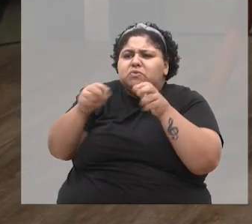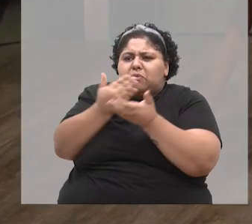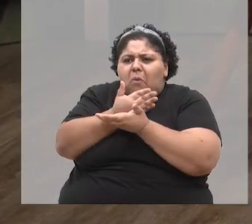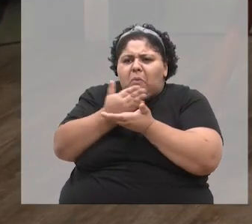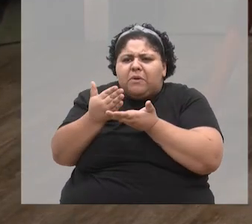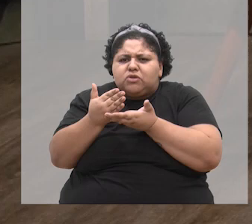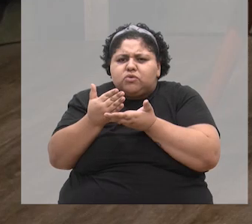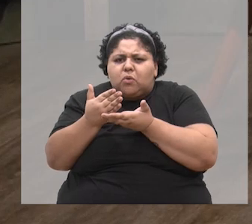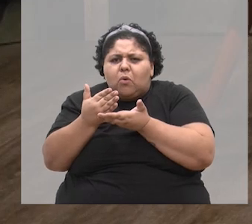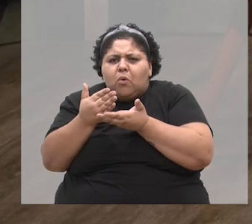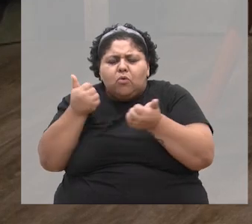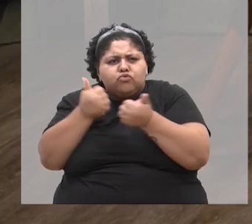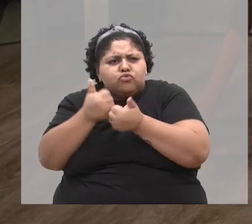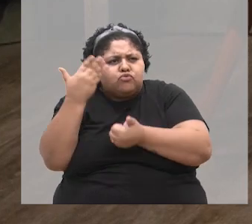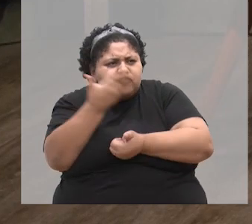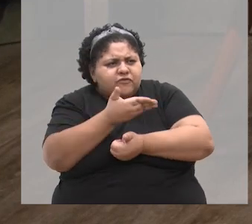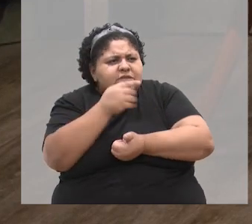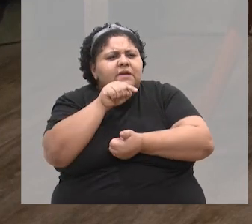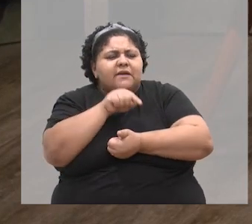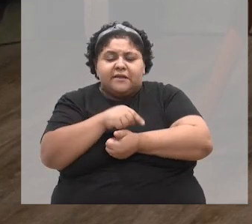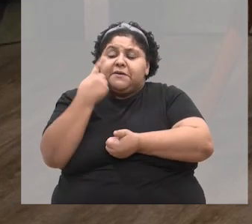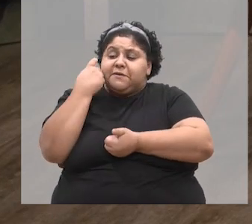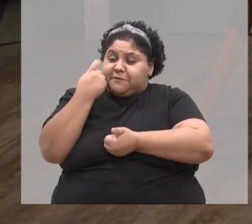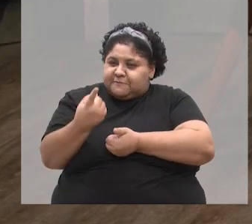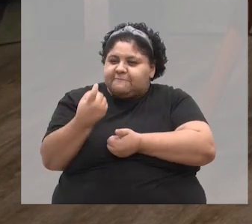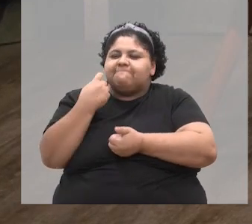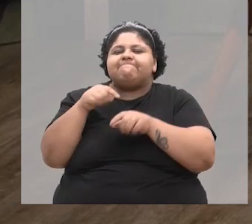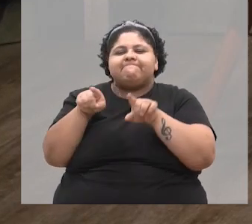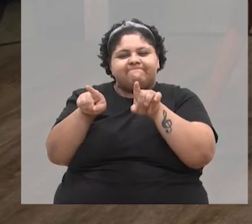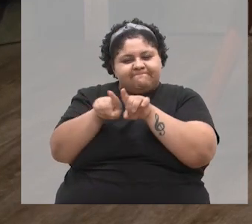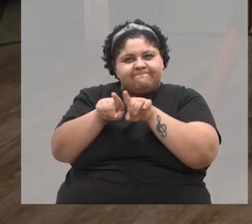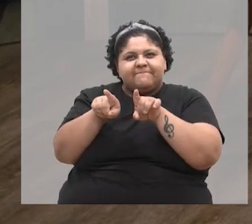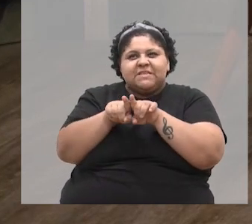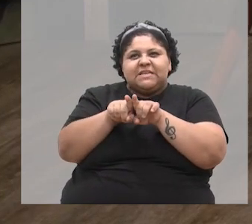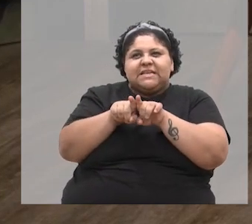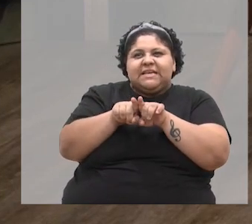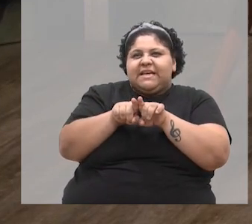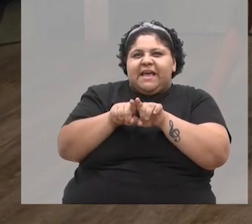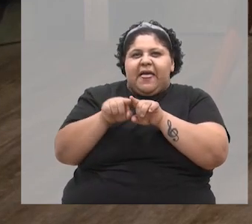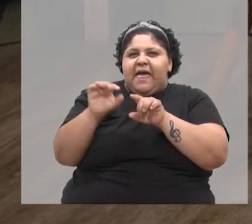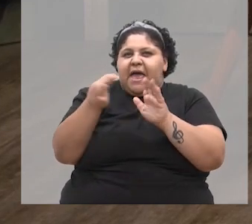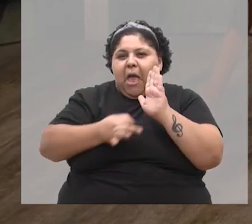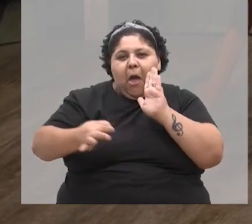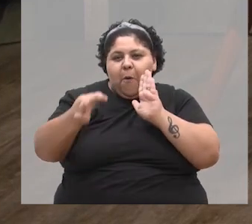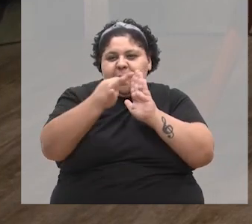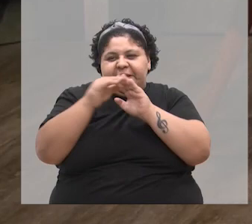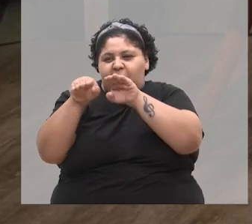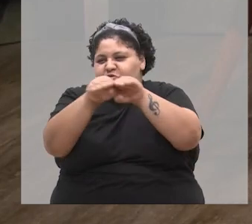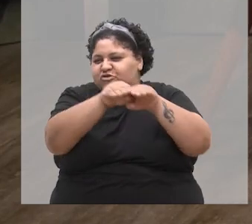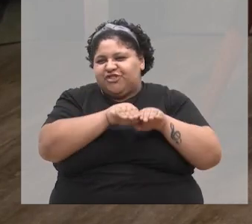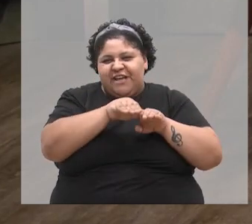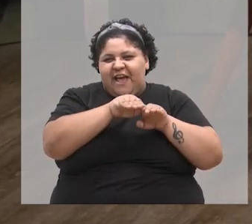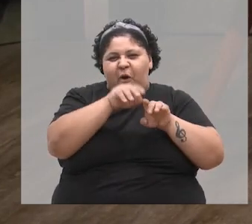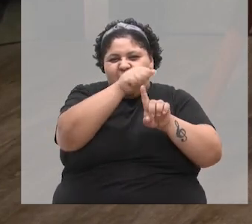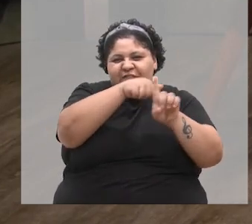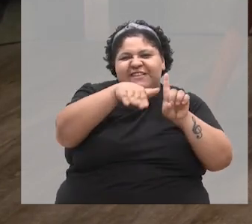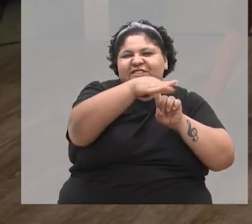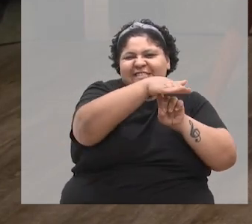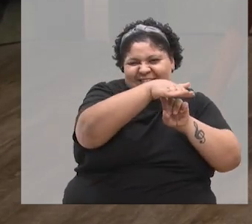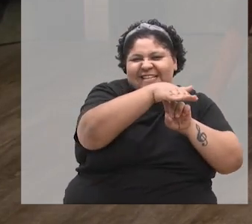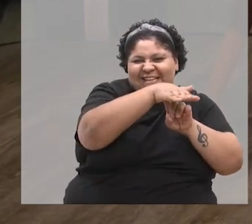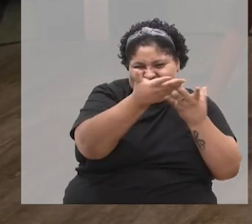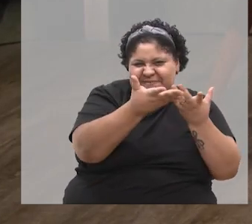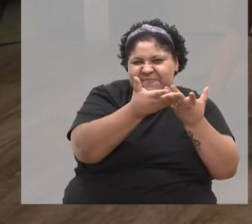Como é que essa pauta veio parar contigo? Isso é uma coisa interessante, Fábio. Porque... Questão do estereótipo, mas não quer dizer que não tem envolvimento com a